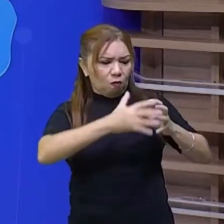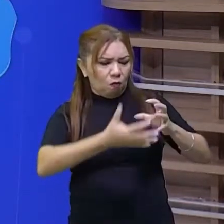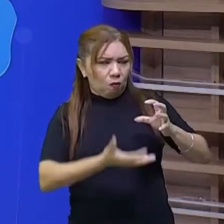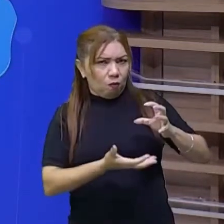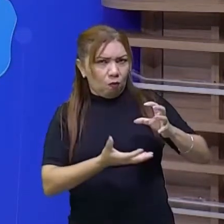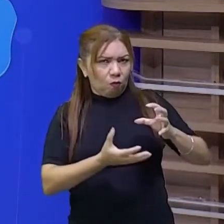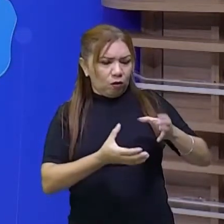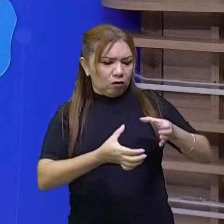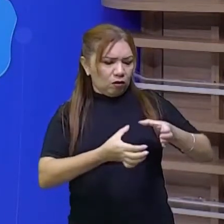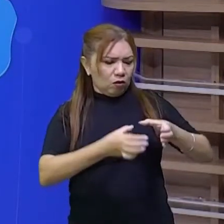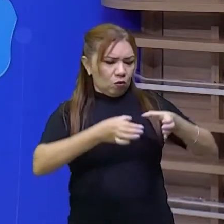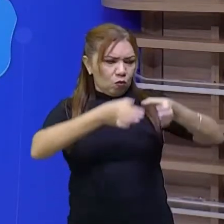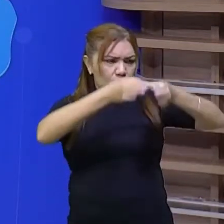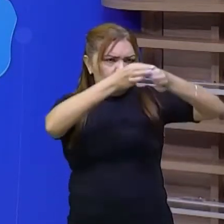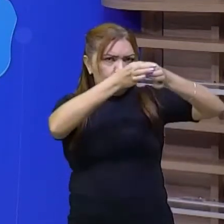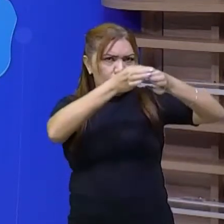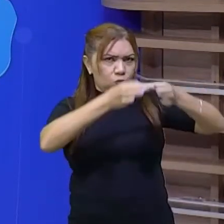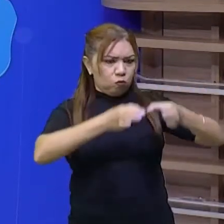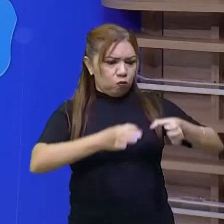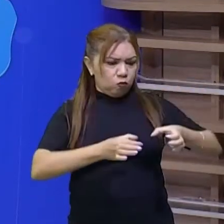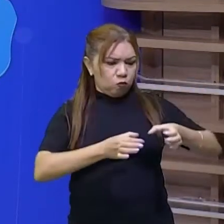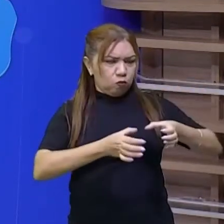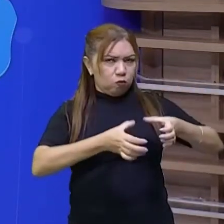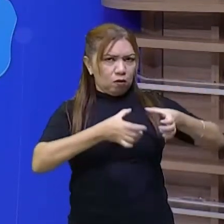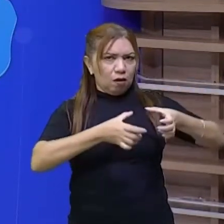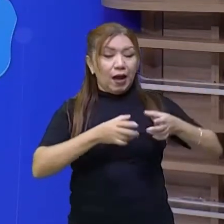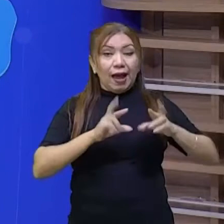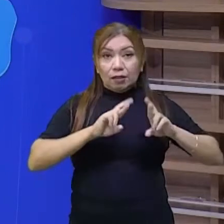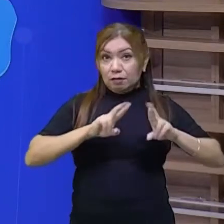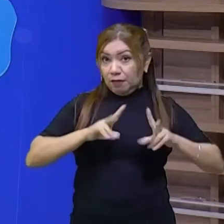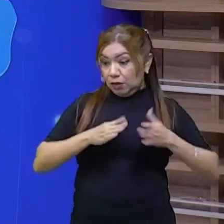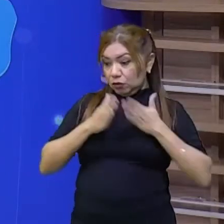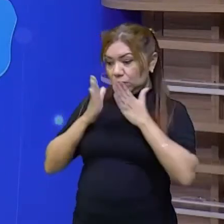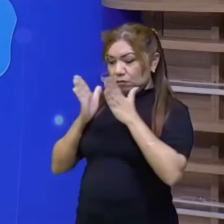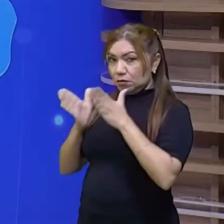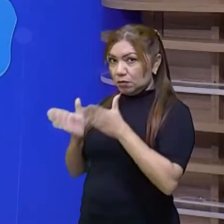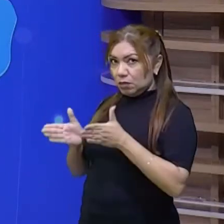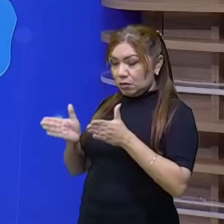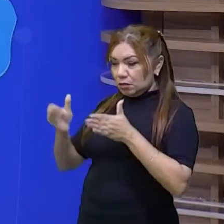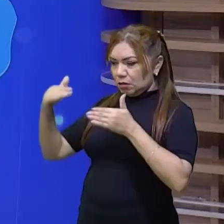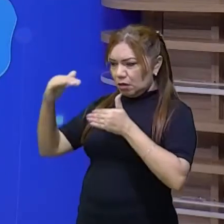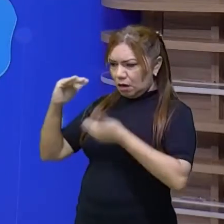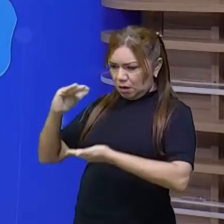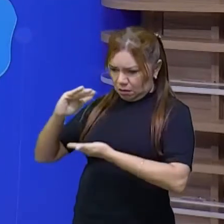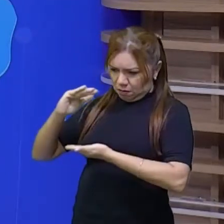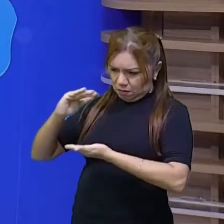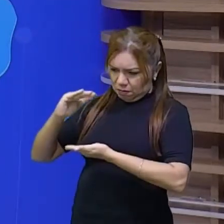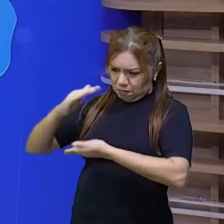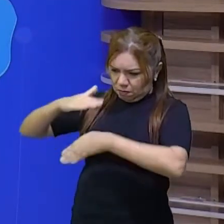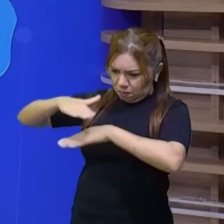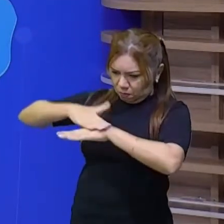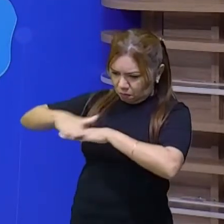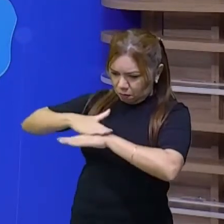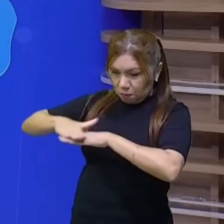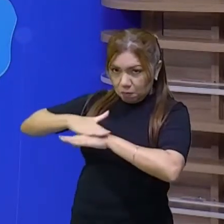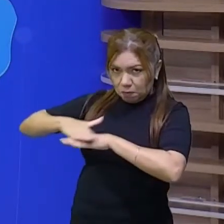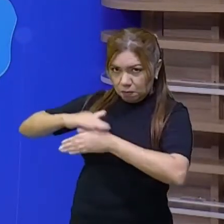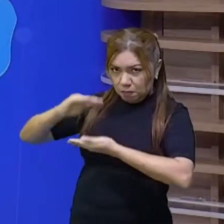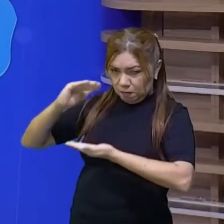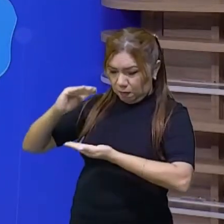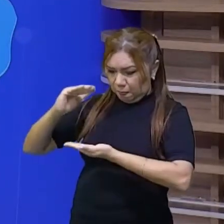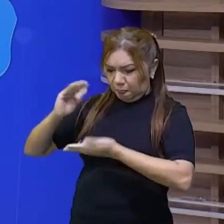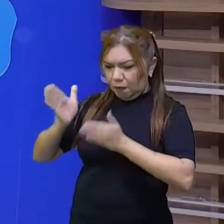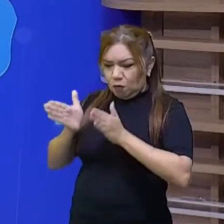um cone por exemplo mas que é diferente de um poliedro que todas as partes do poliedro se você colocar ele não vai